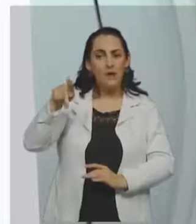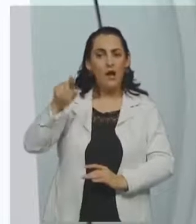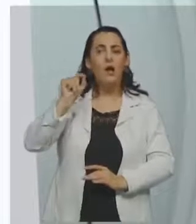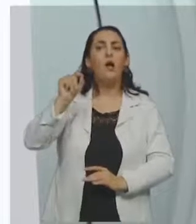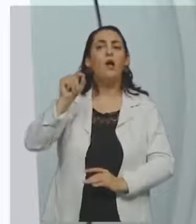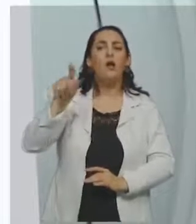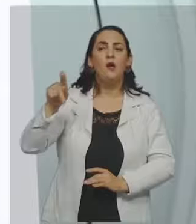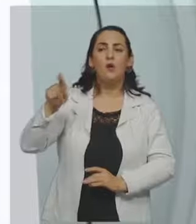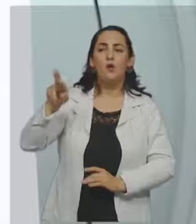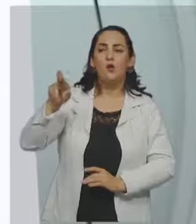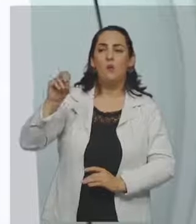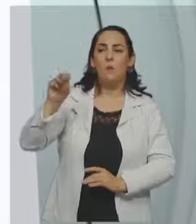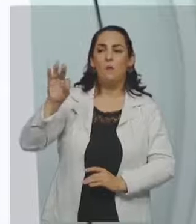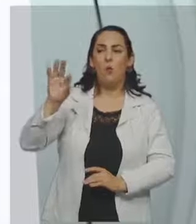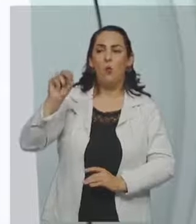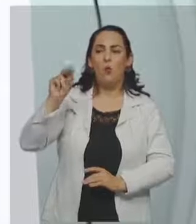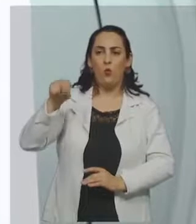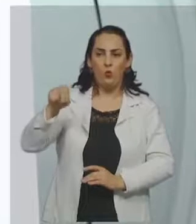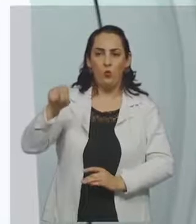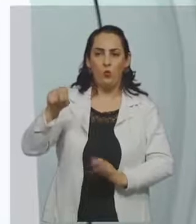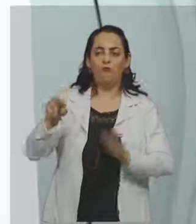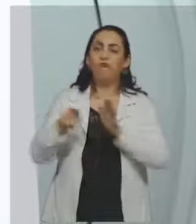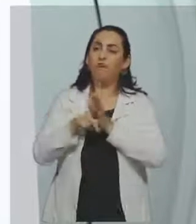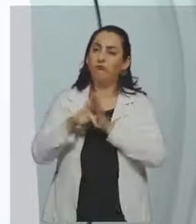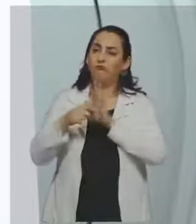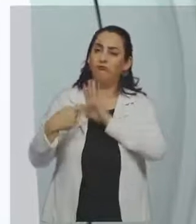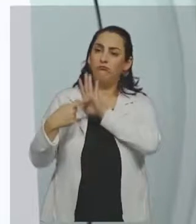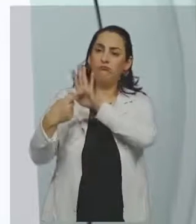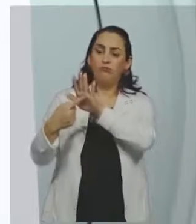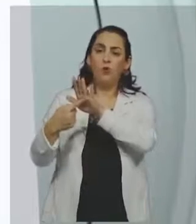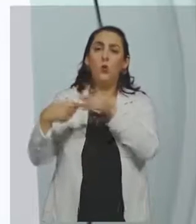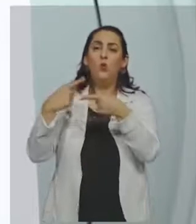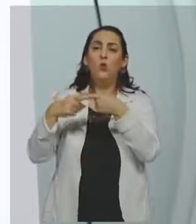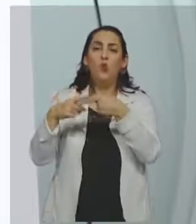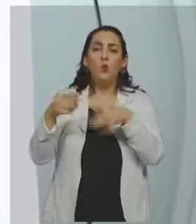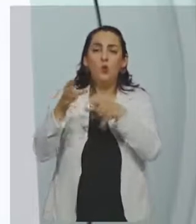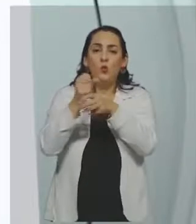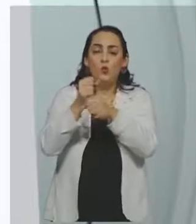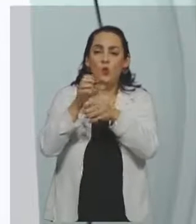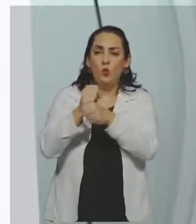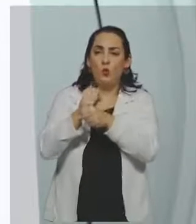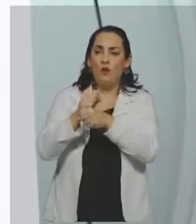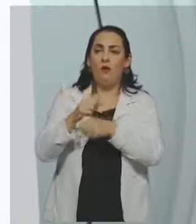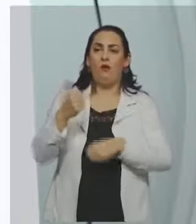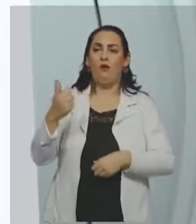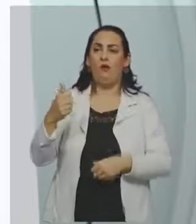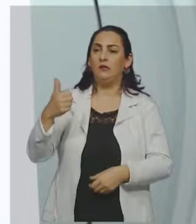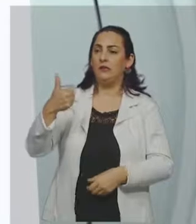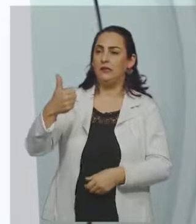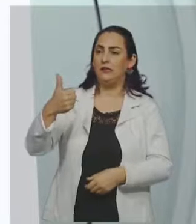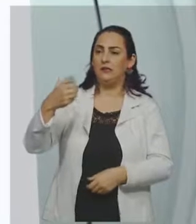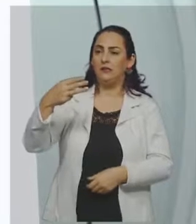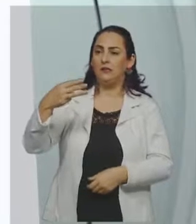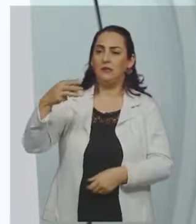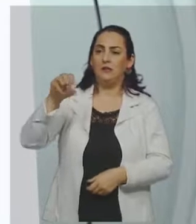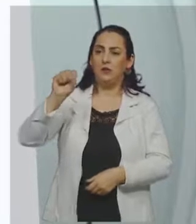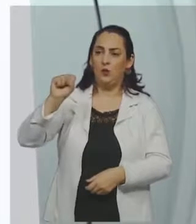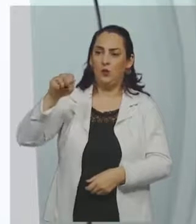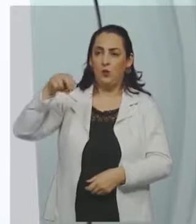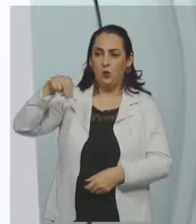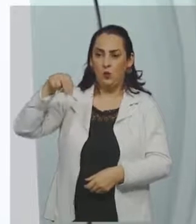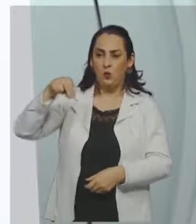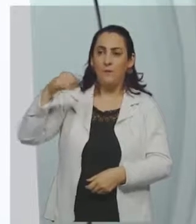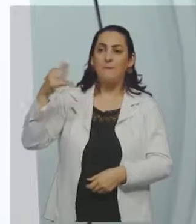cálculo isolando o N. Aqui eu vou ter, o N vai ser igual a 138